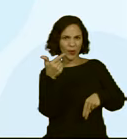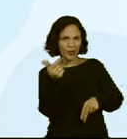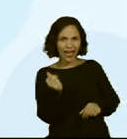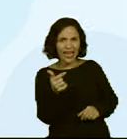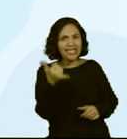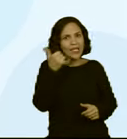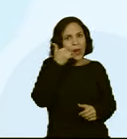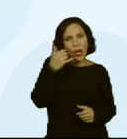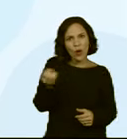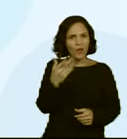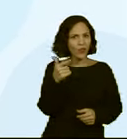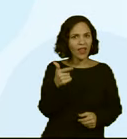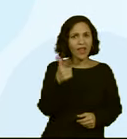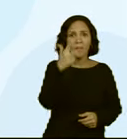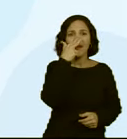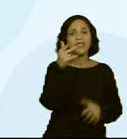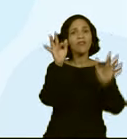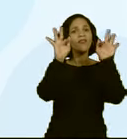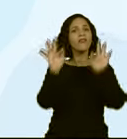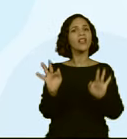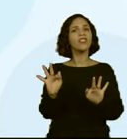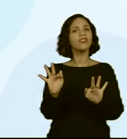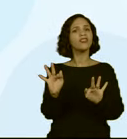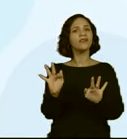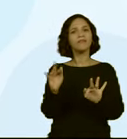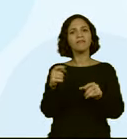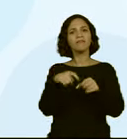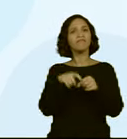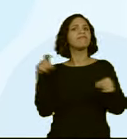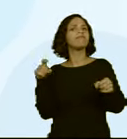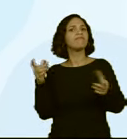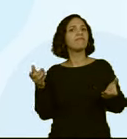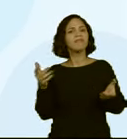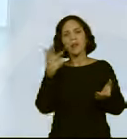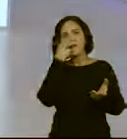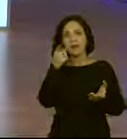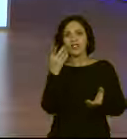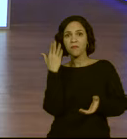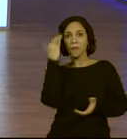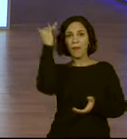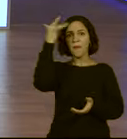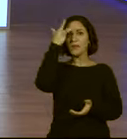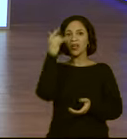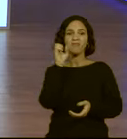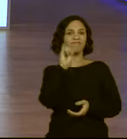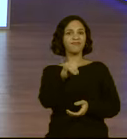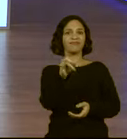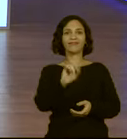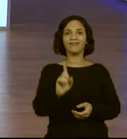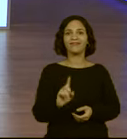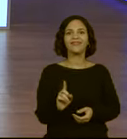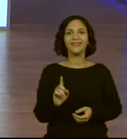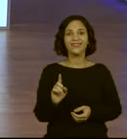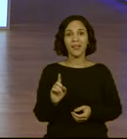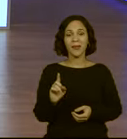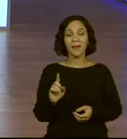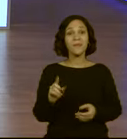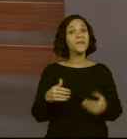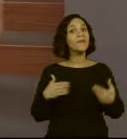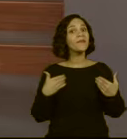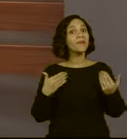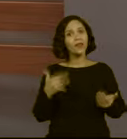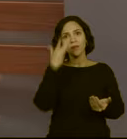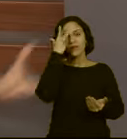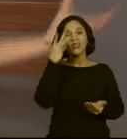aquele celular você não vai ser feliz ou você não vai ter sucesso você não vai ser popular então a pessoa